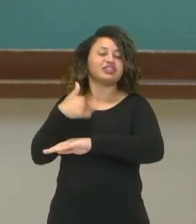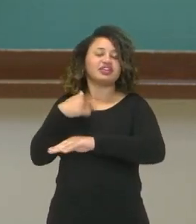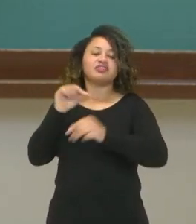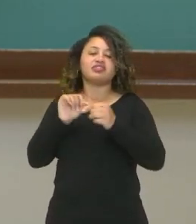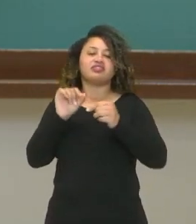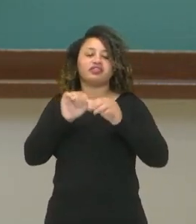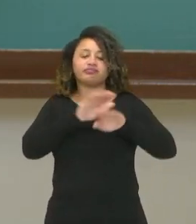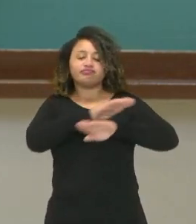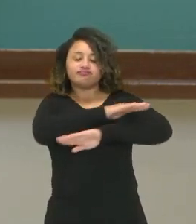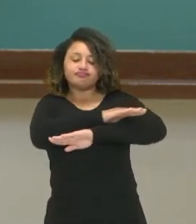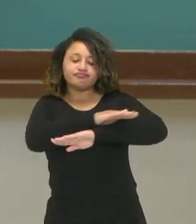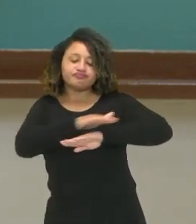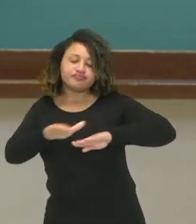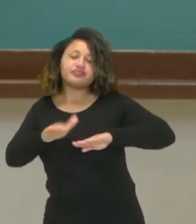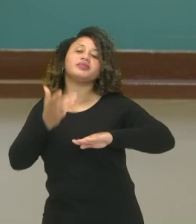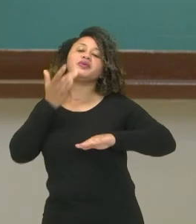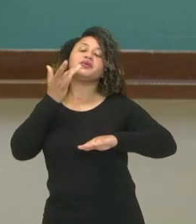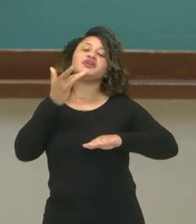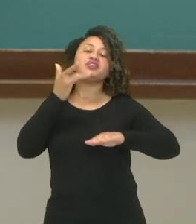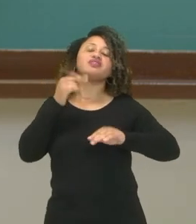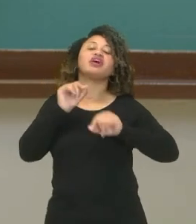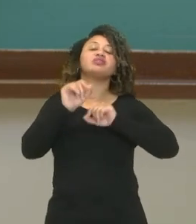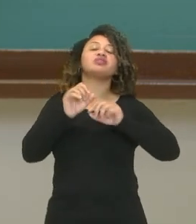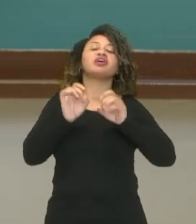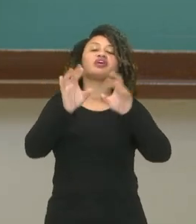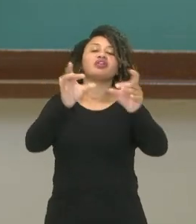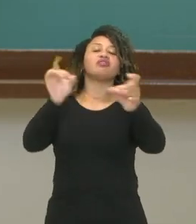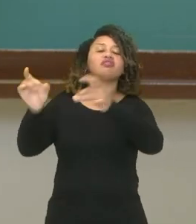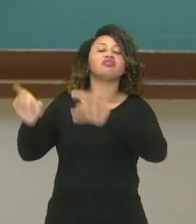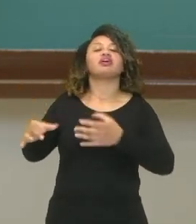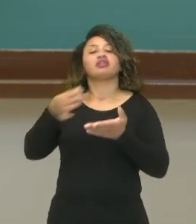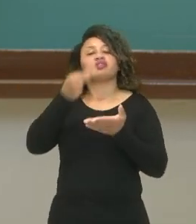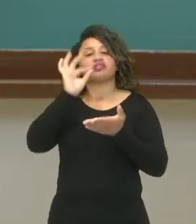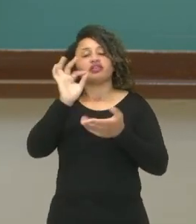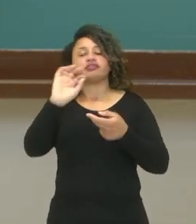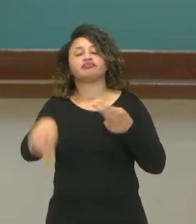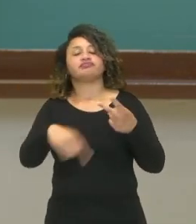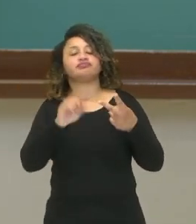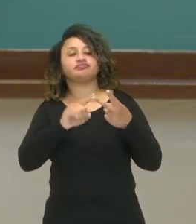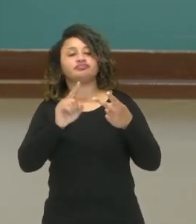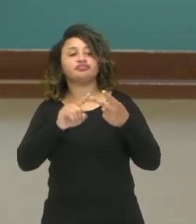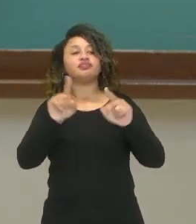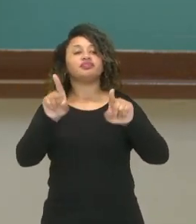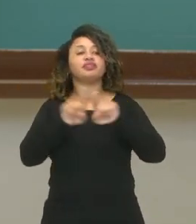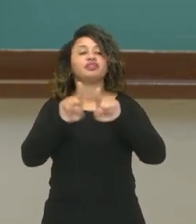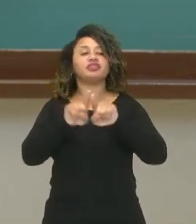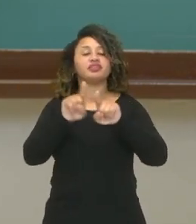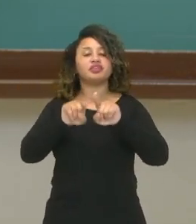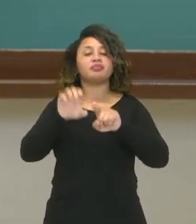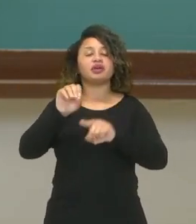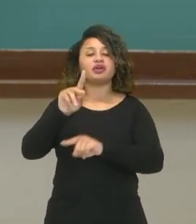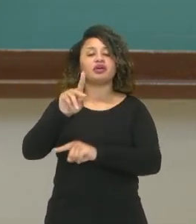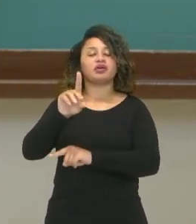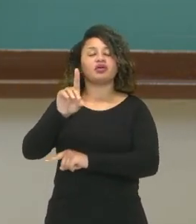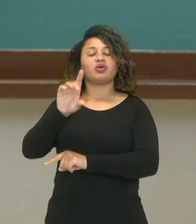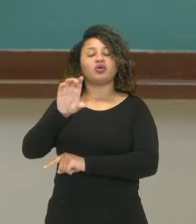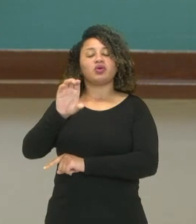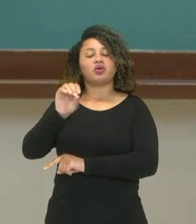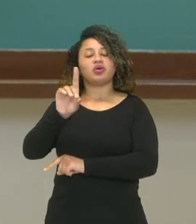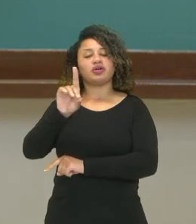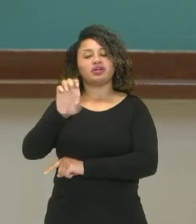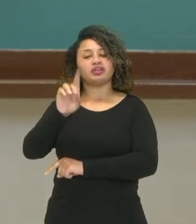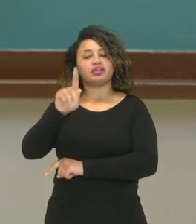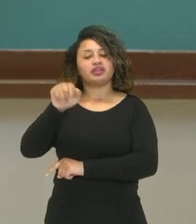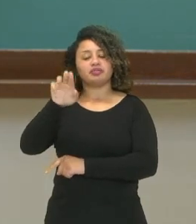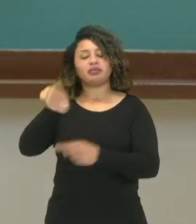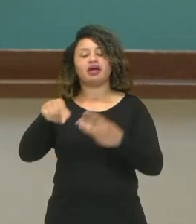aí, asfaltada para facilitar o escoamento da produção de café, além da Companhia de Desenvolvimento do Paraná, Codepar, a Copel e